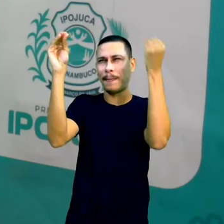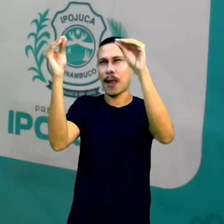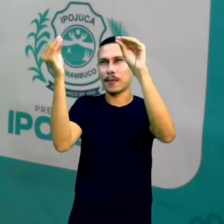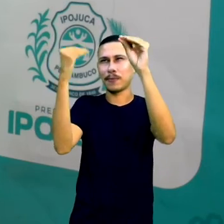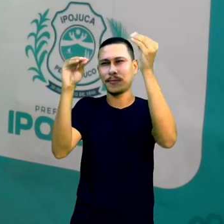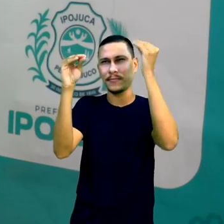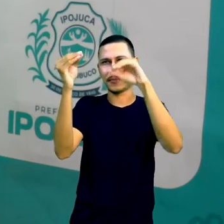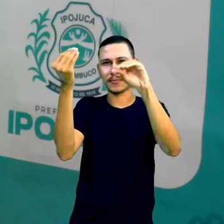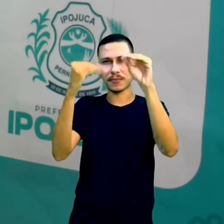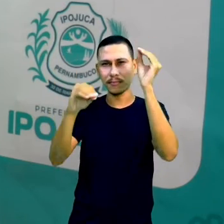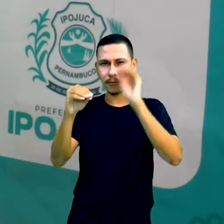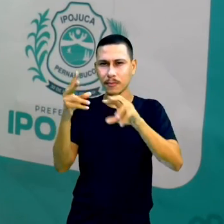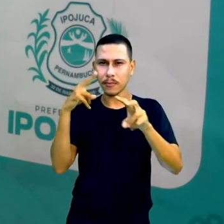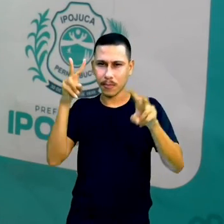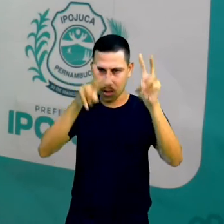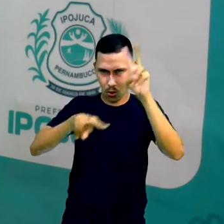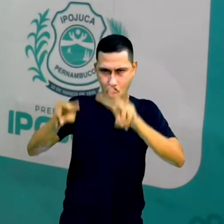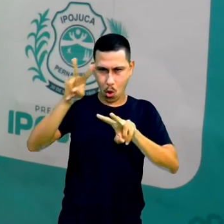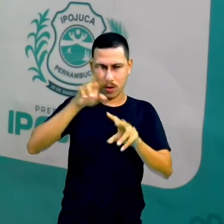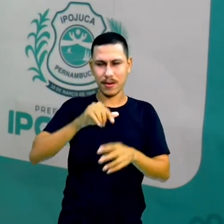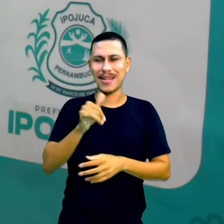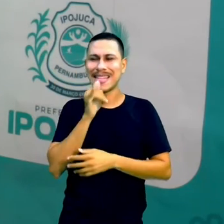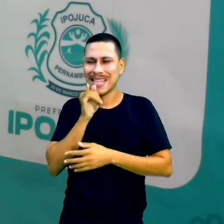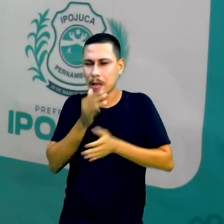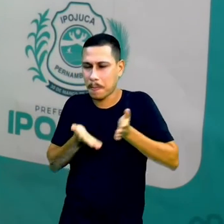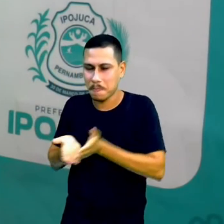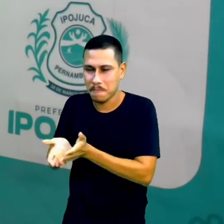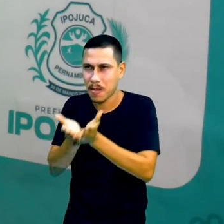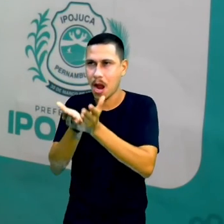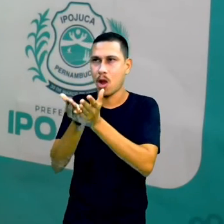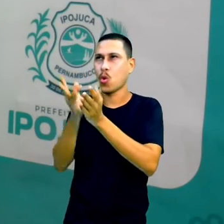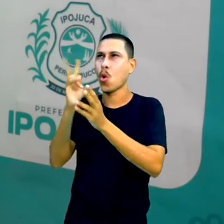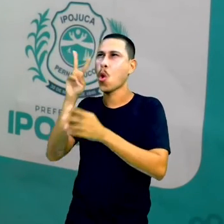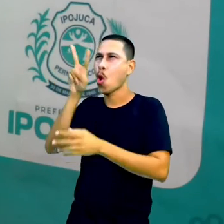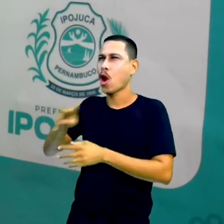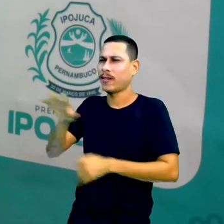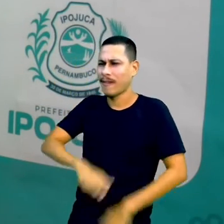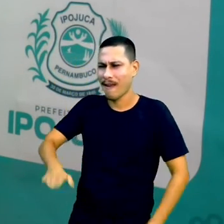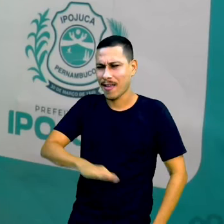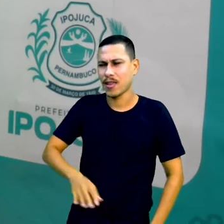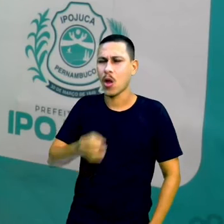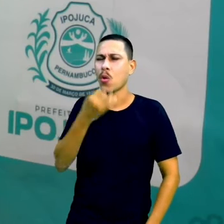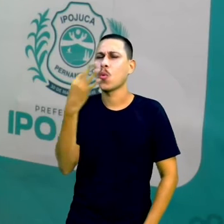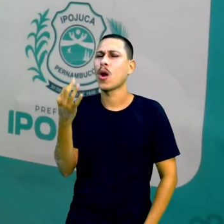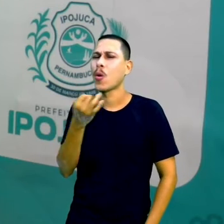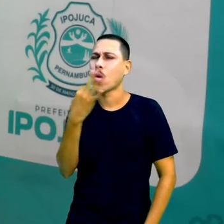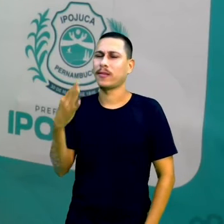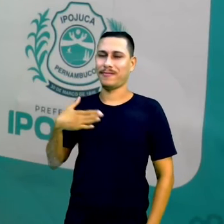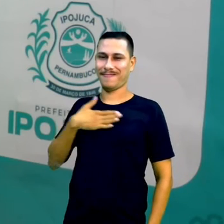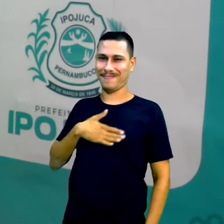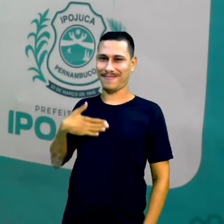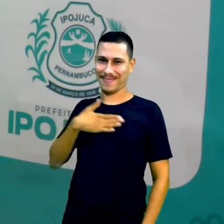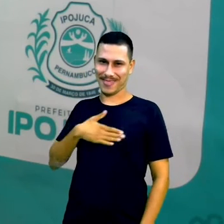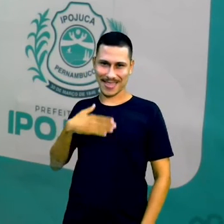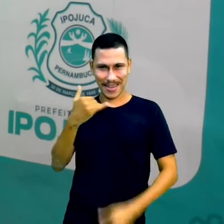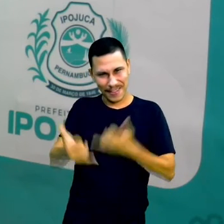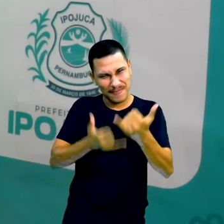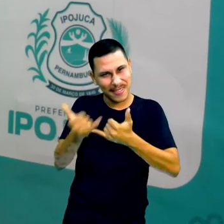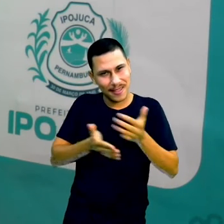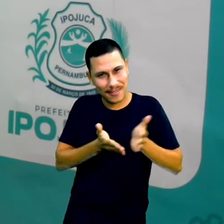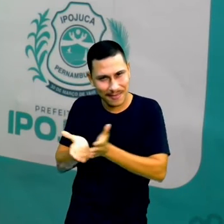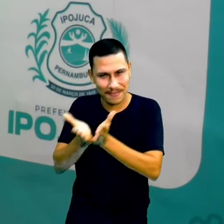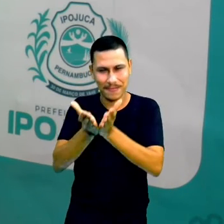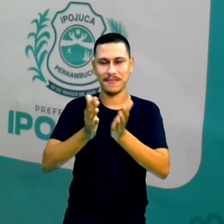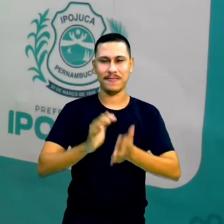ó. Vamos ver aqui o barco. Vamos ver quantas crianças gostam de brincar de barco.